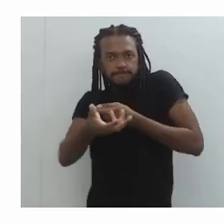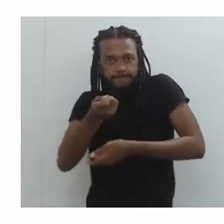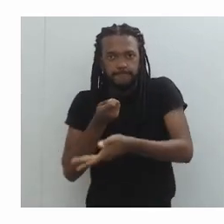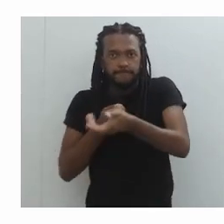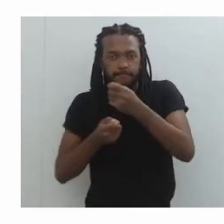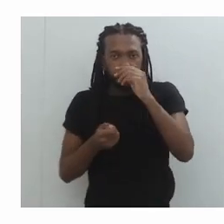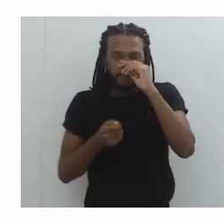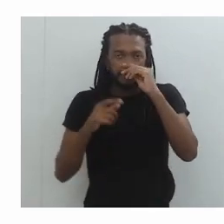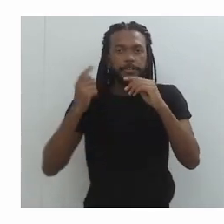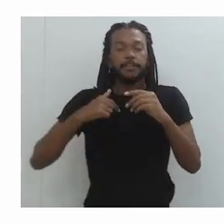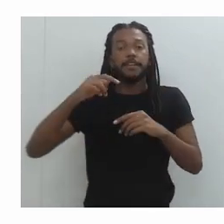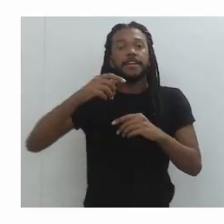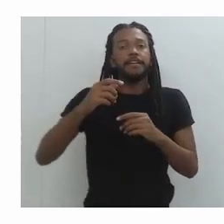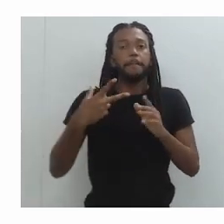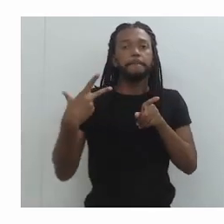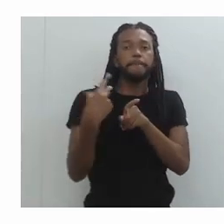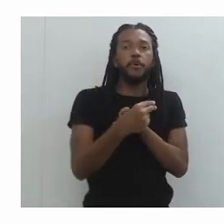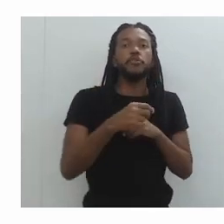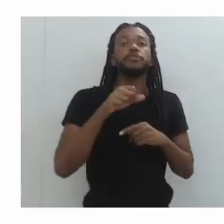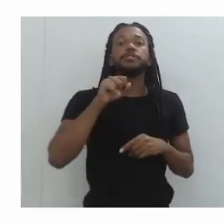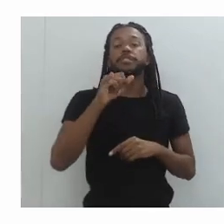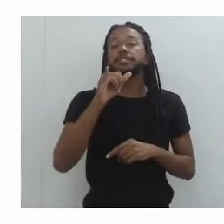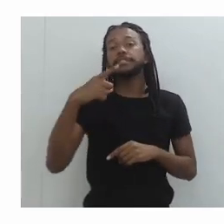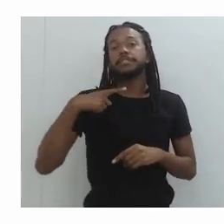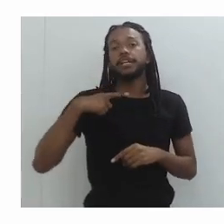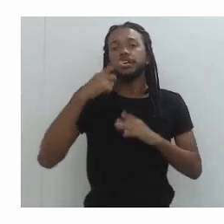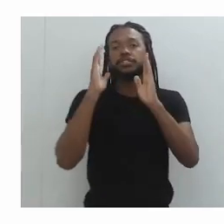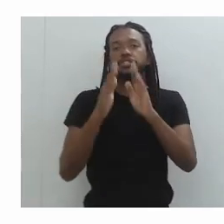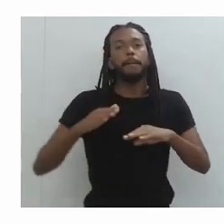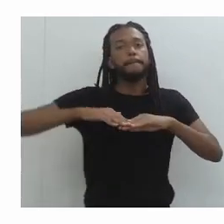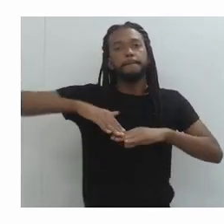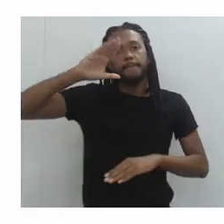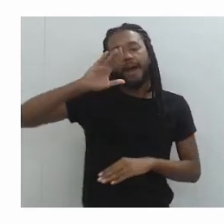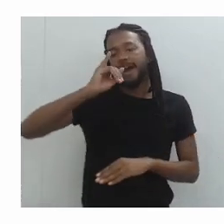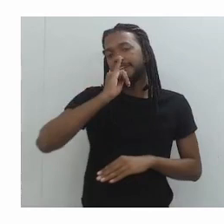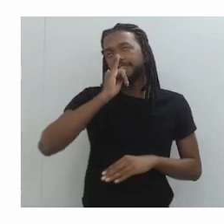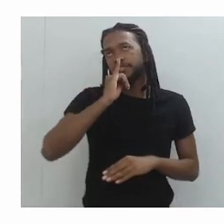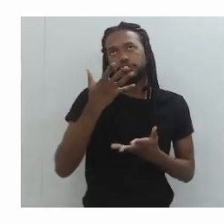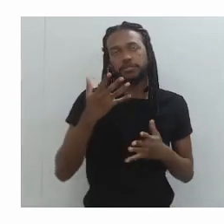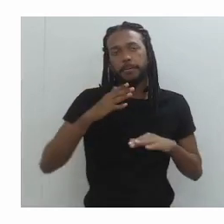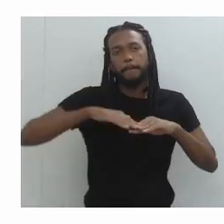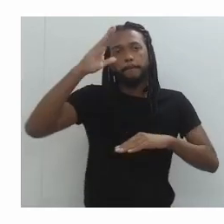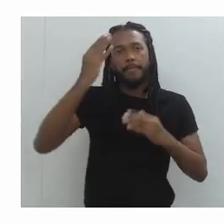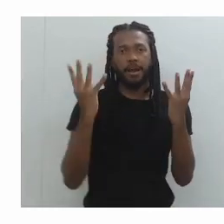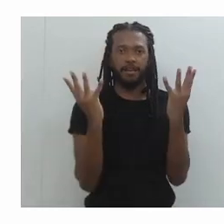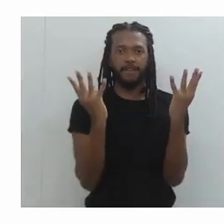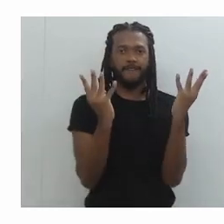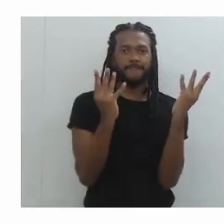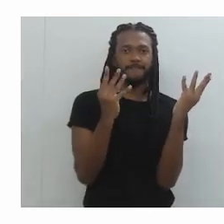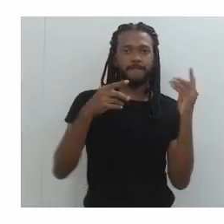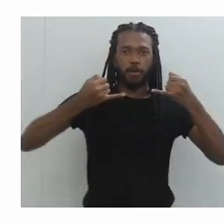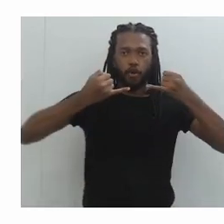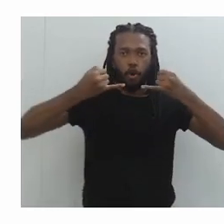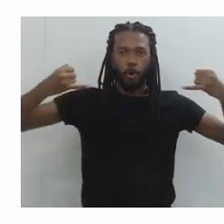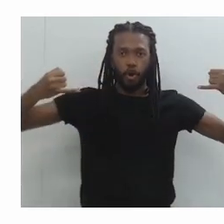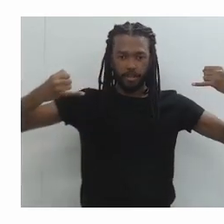E vence aquela equipe que tem a maior, vamos dizer assim, o maior comprimento da